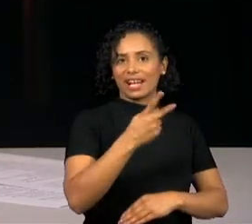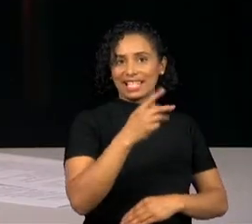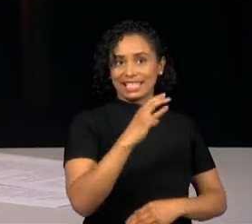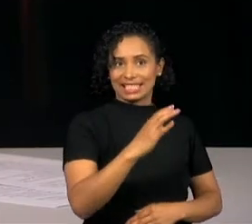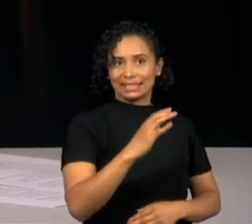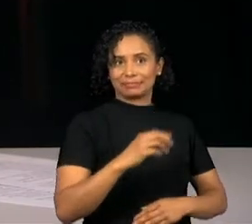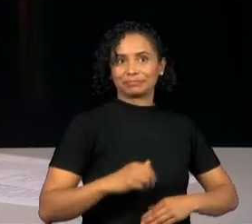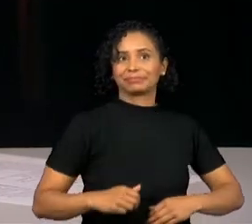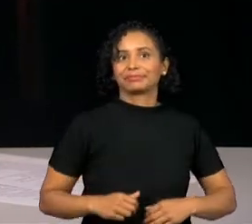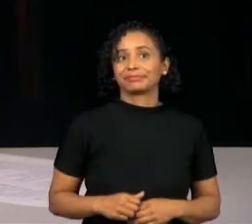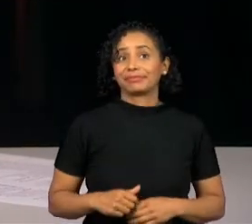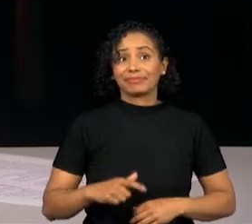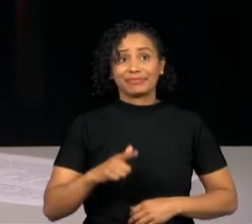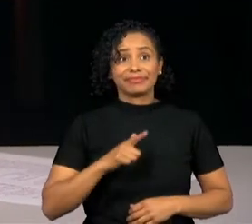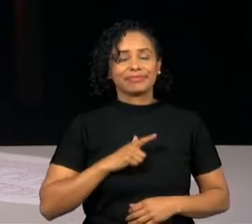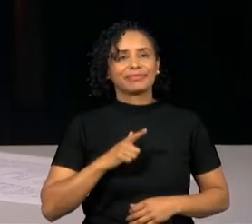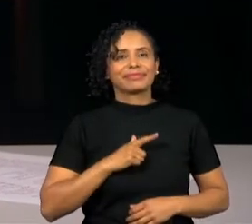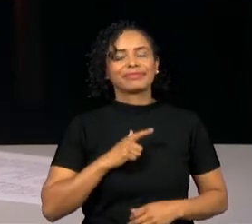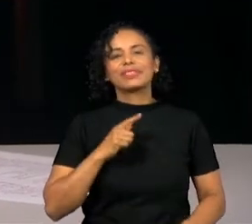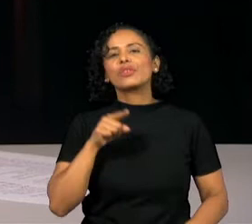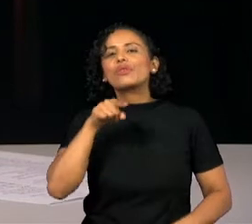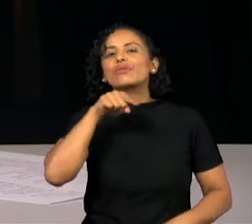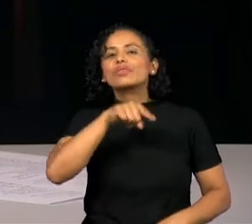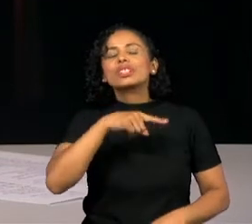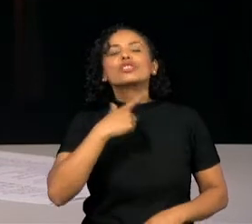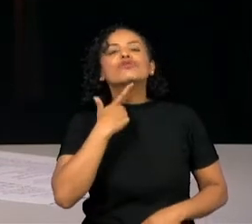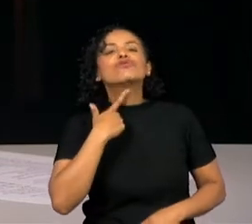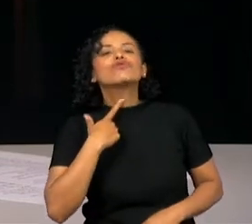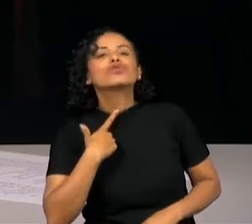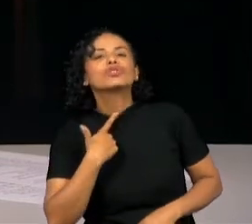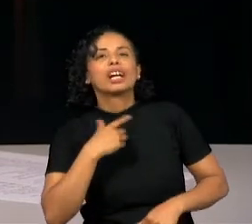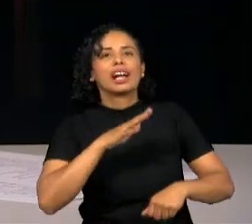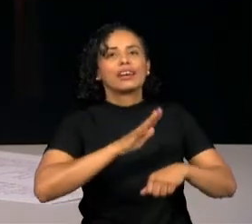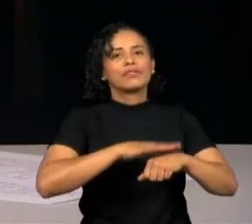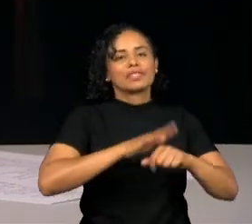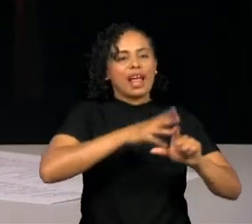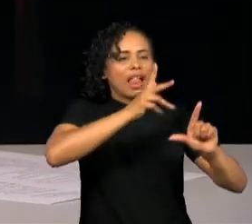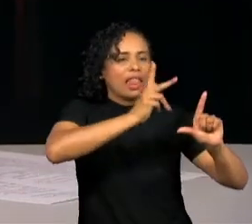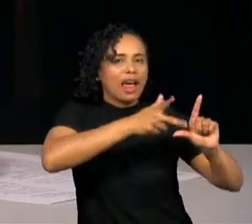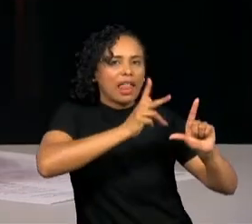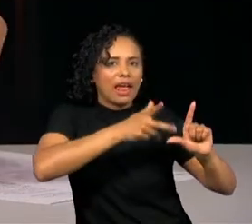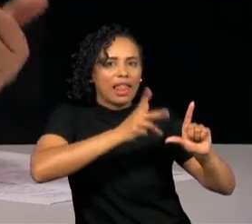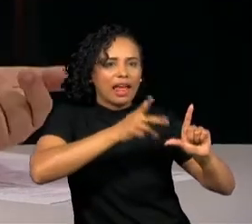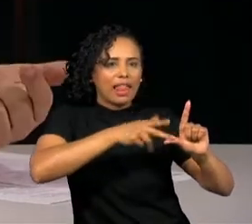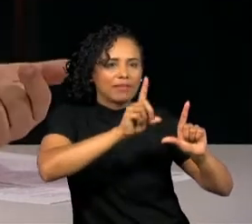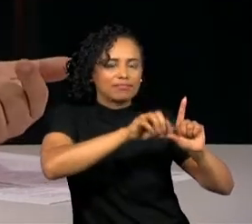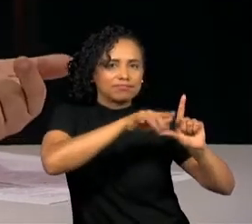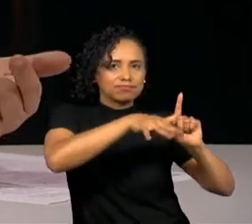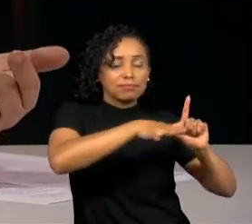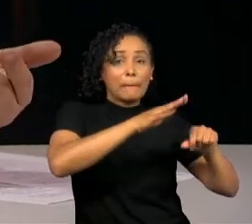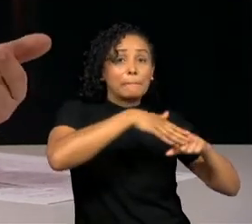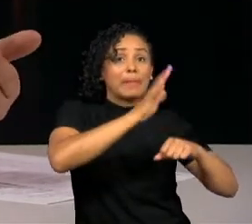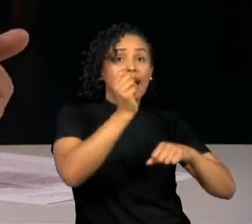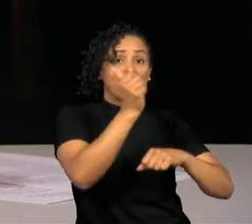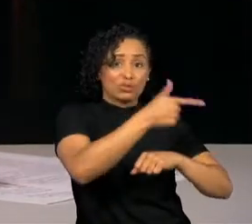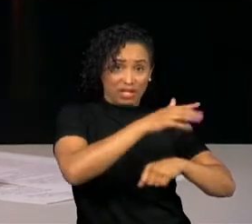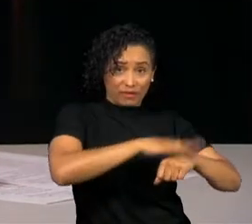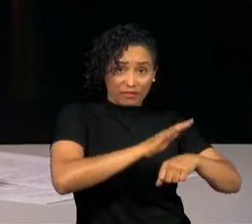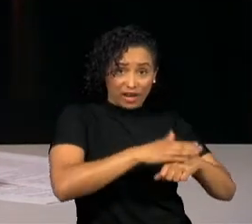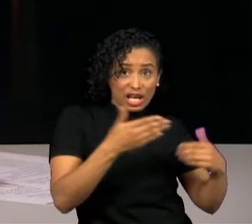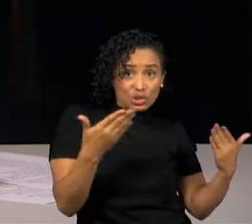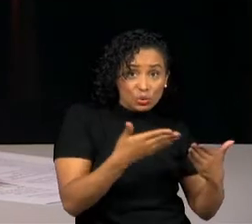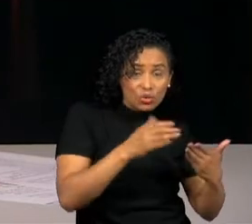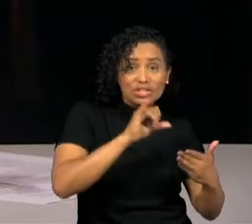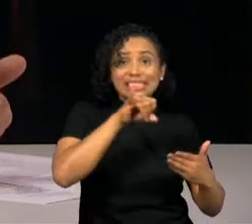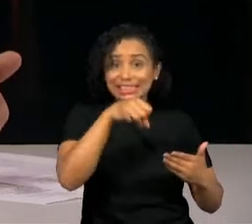bugada da balada você tem vontade de trazer mais coisas para suas lives além das coisas que você já faz e ainda põe